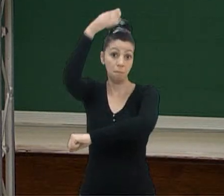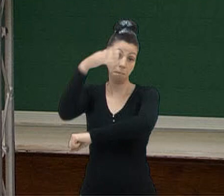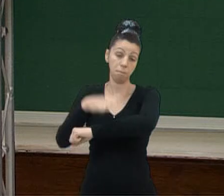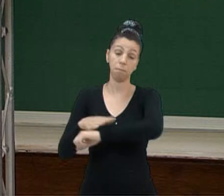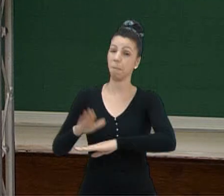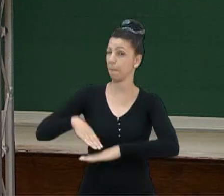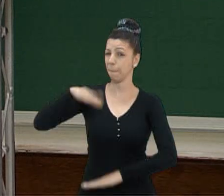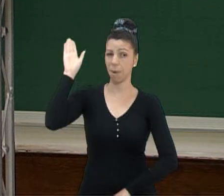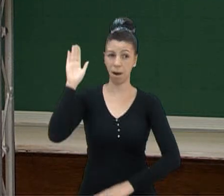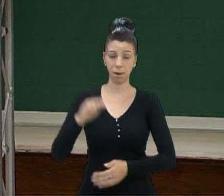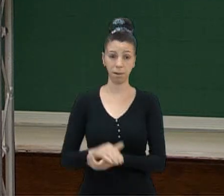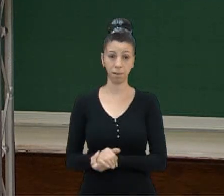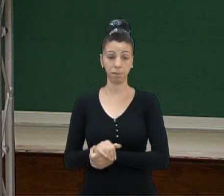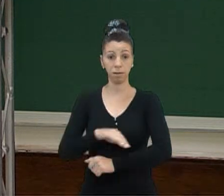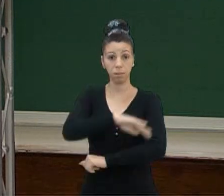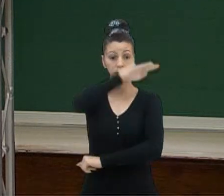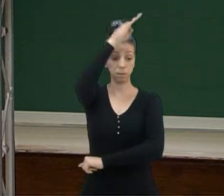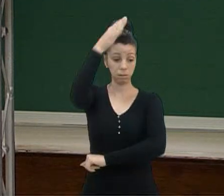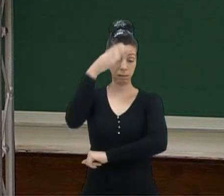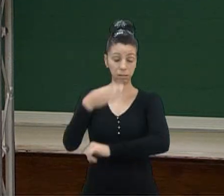Que vai ter ali o Monte Elbrus com